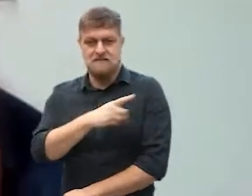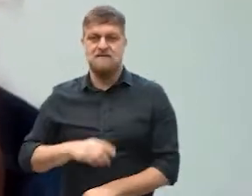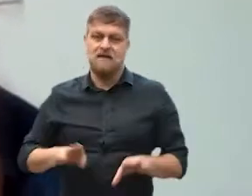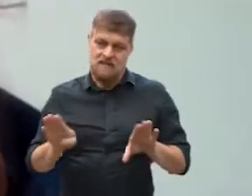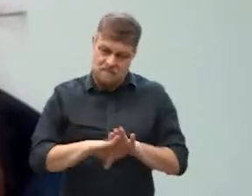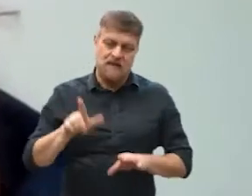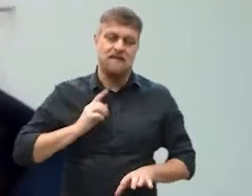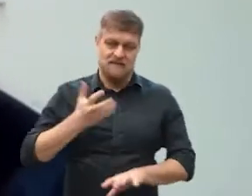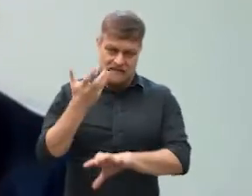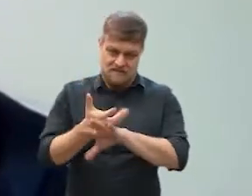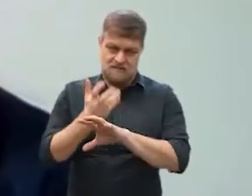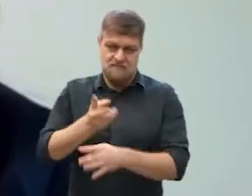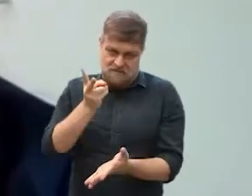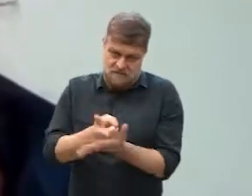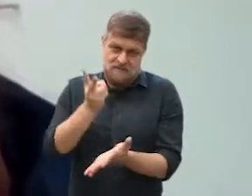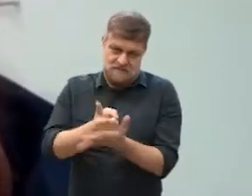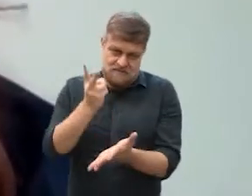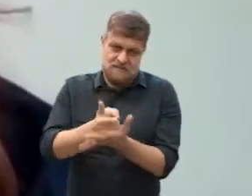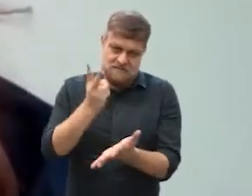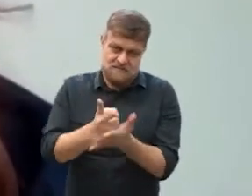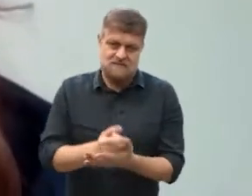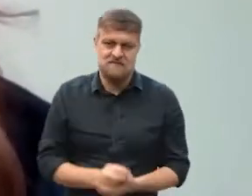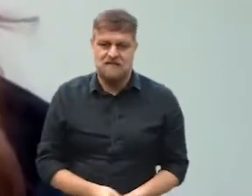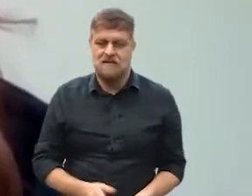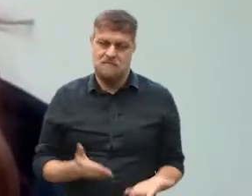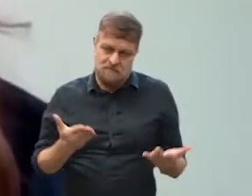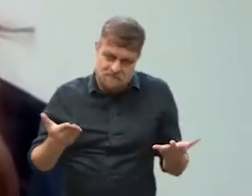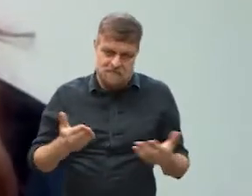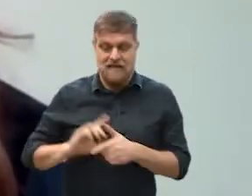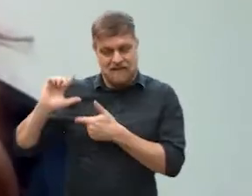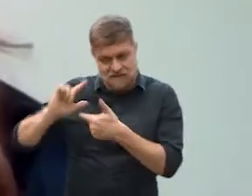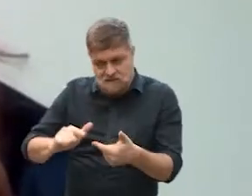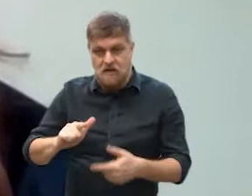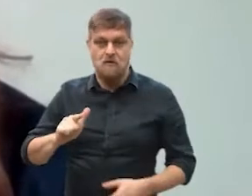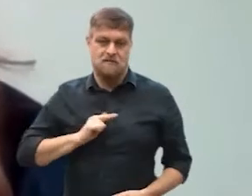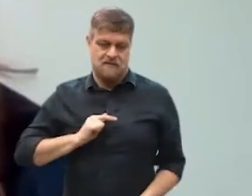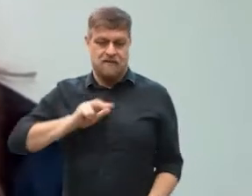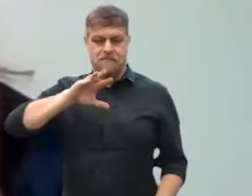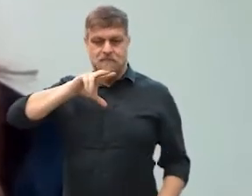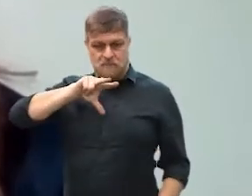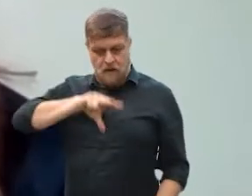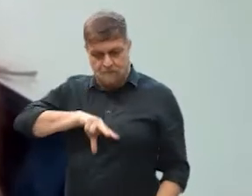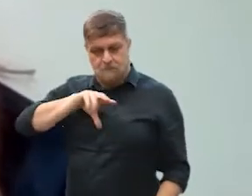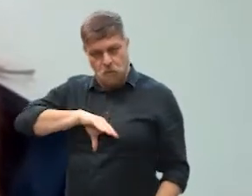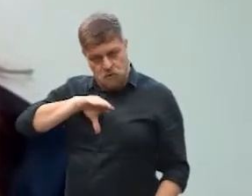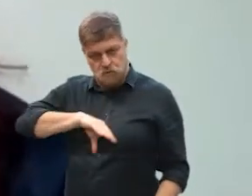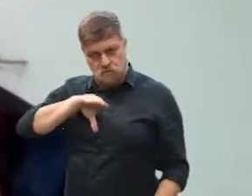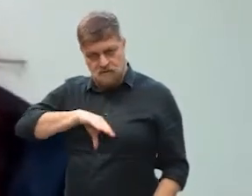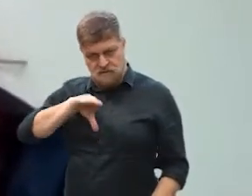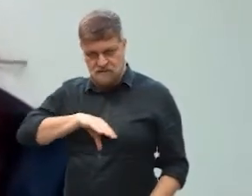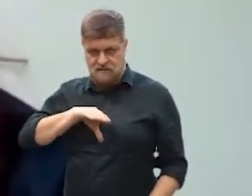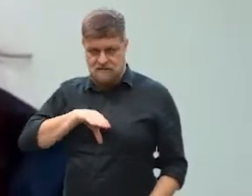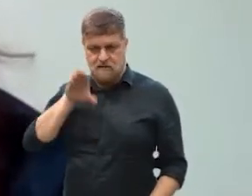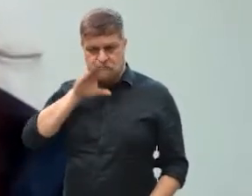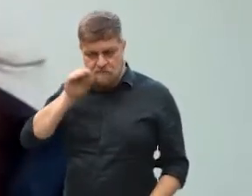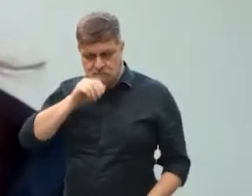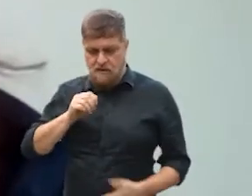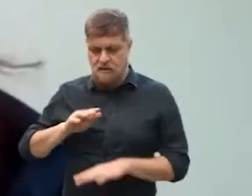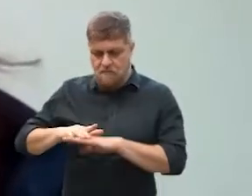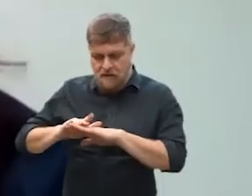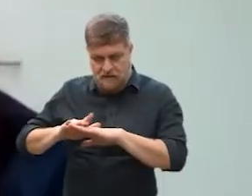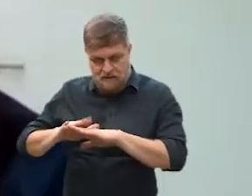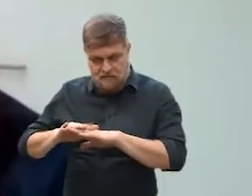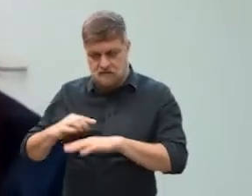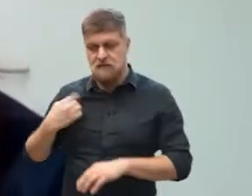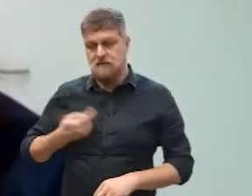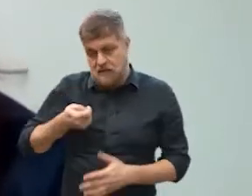das outras disciplinas que são as mais, das áreas de conhecimento, que são as tradicionais, né? A gente não deixa de aprender em português e matemática,